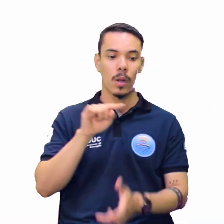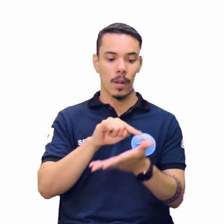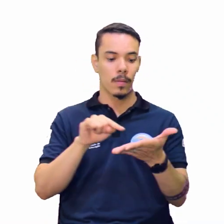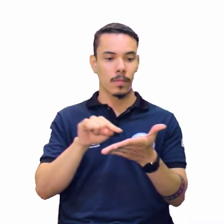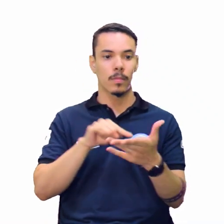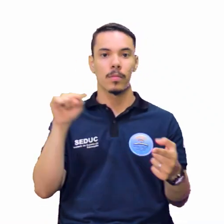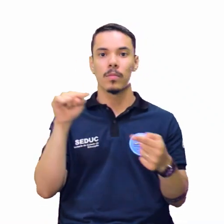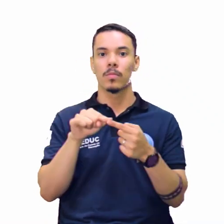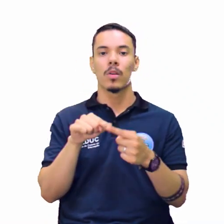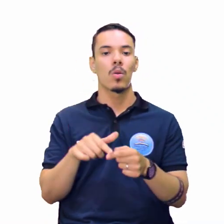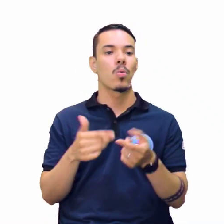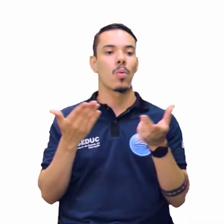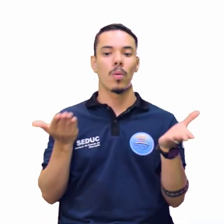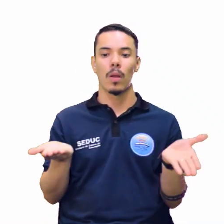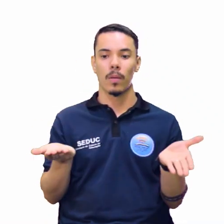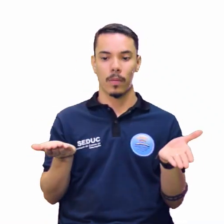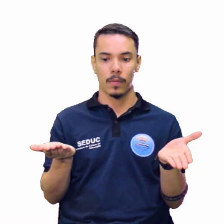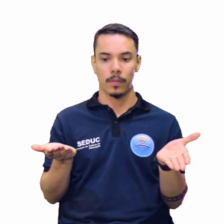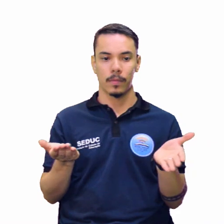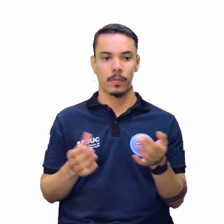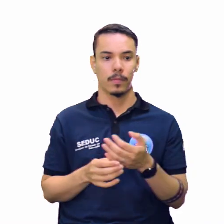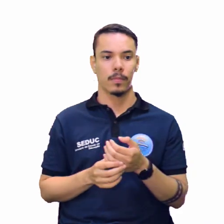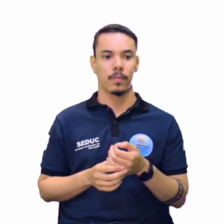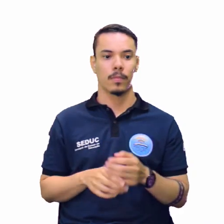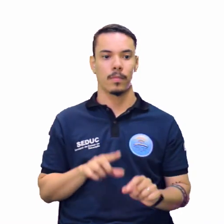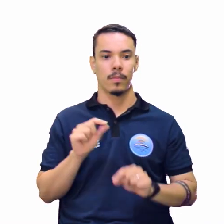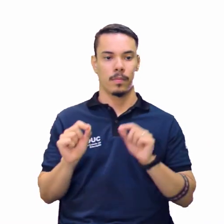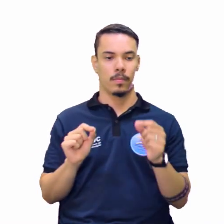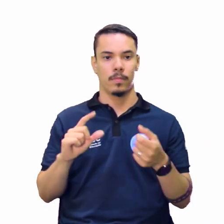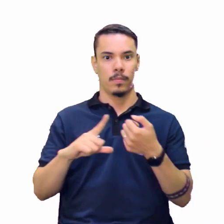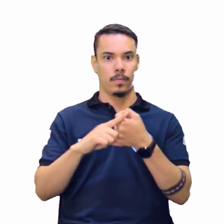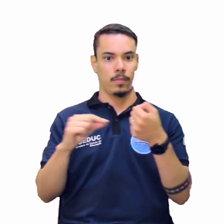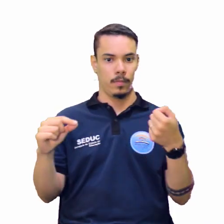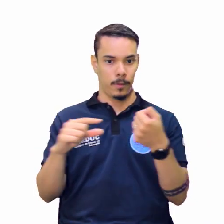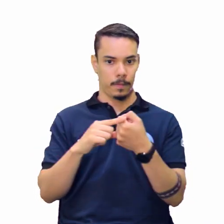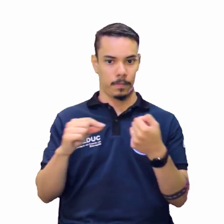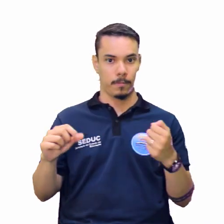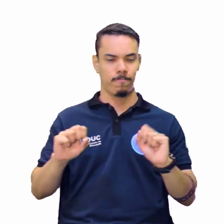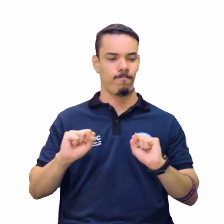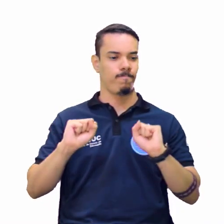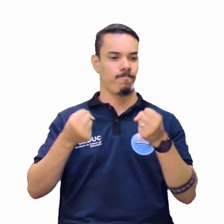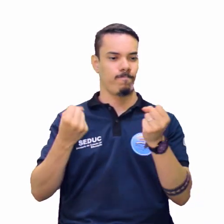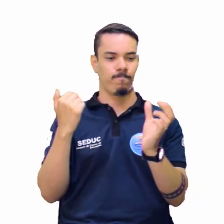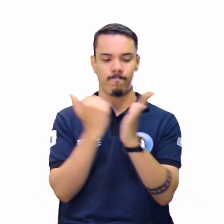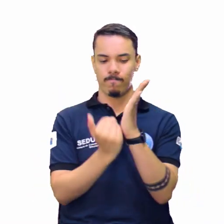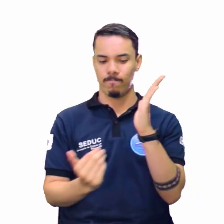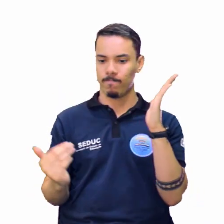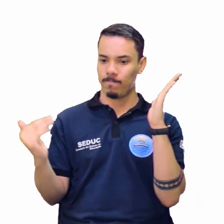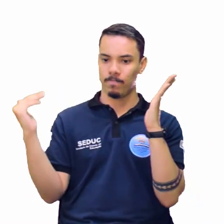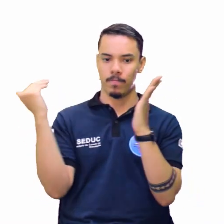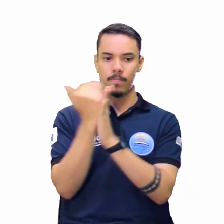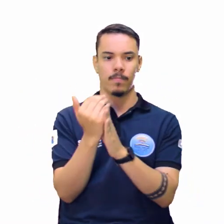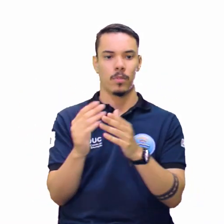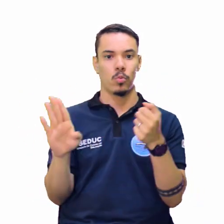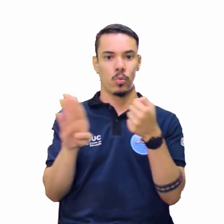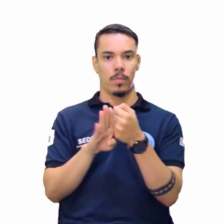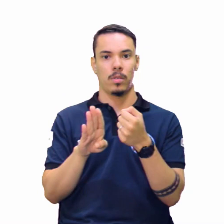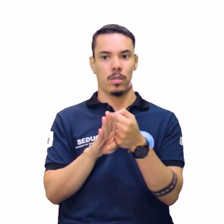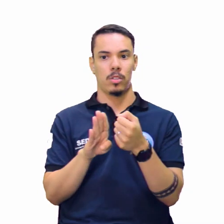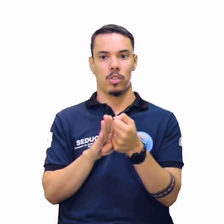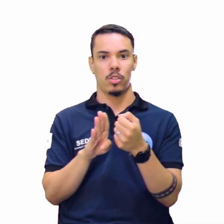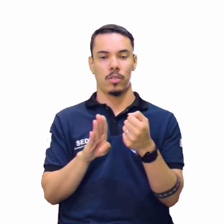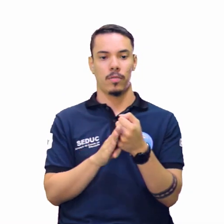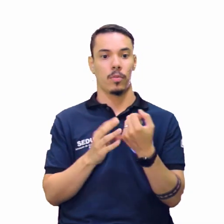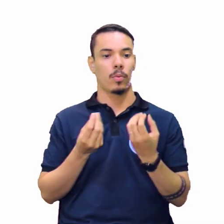alternativa em que o artigo enfatizou o substantivo